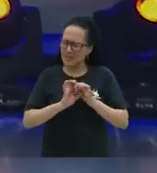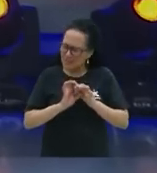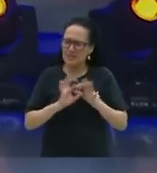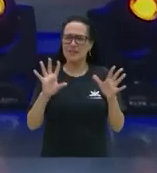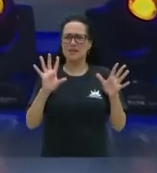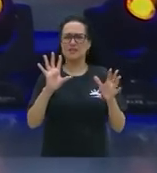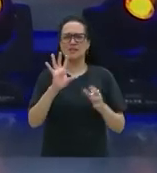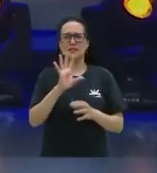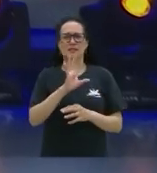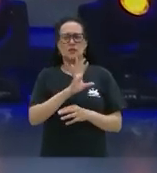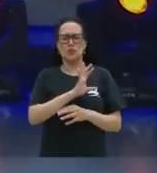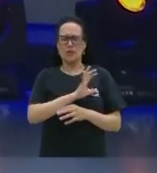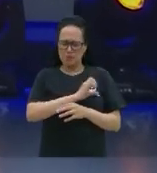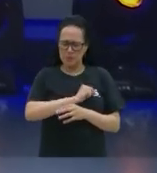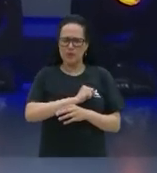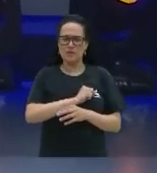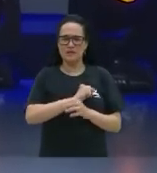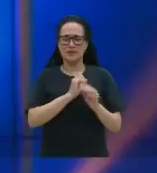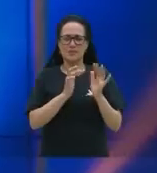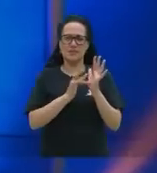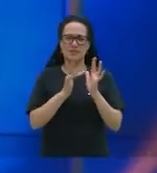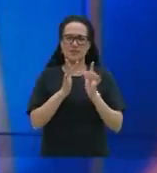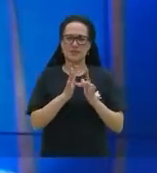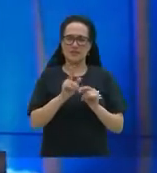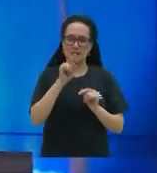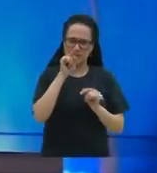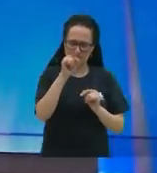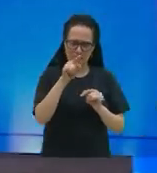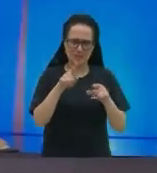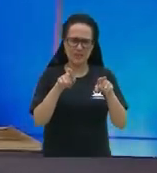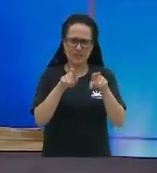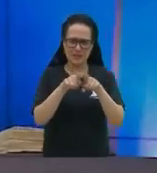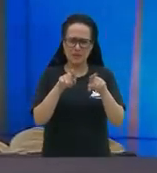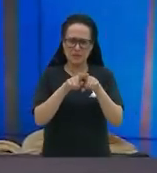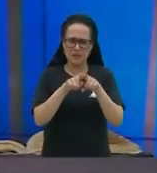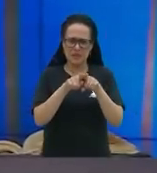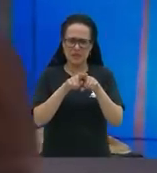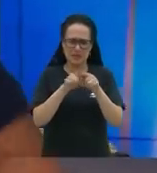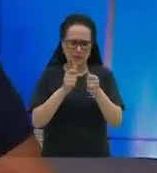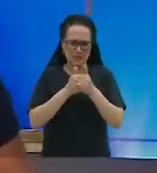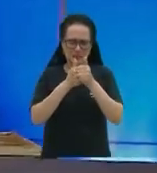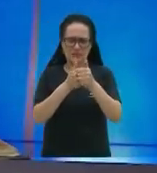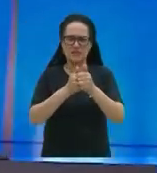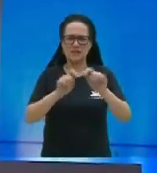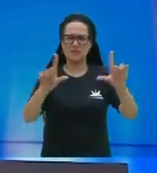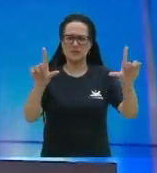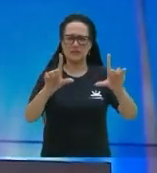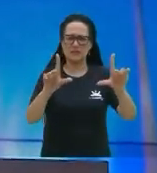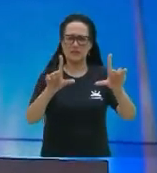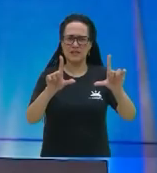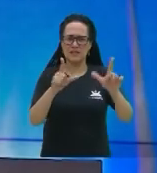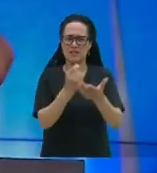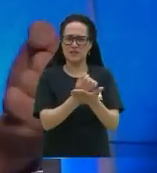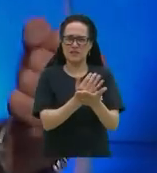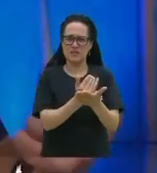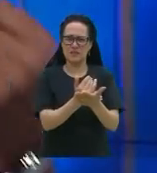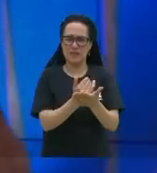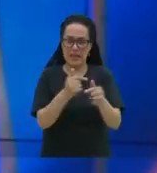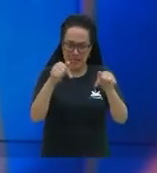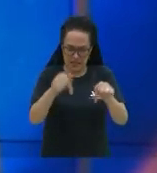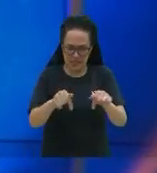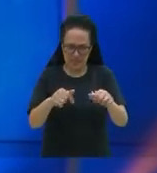amado. Você que nos acompanha pela TV Evangelizar, e você nesse auditório,